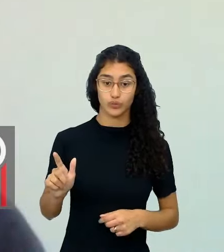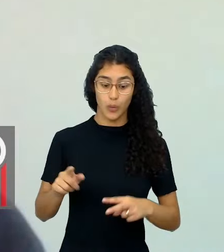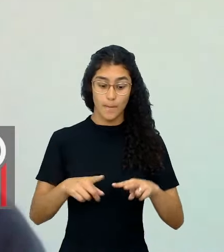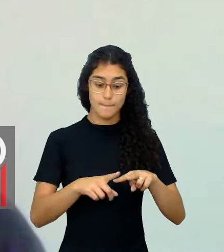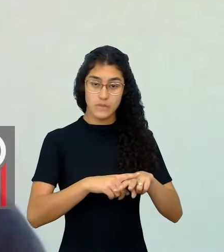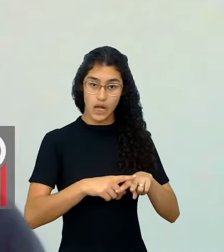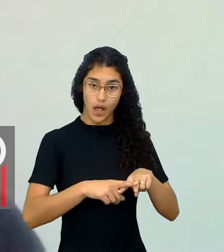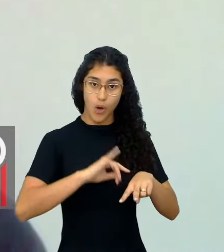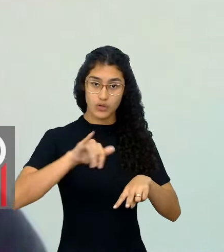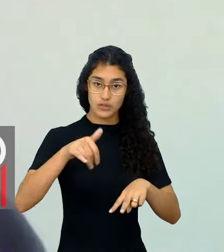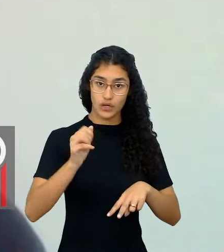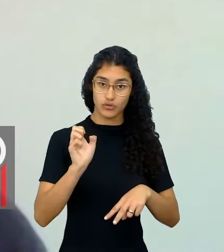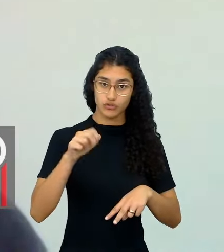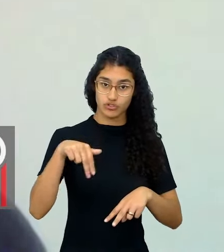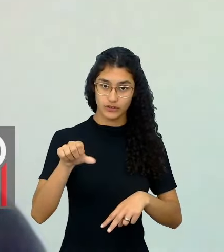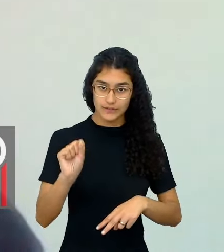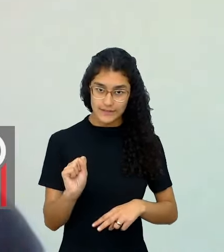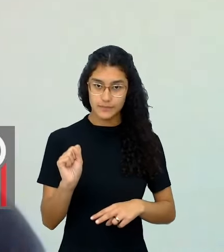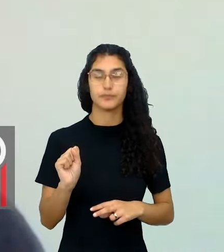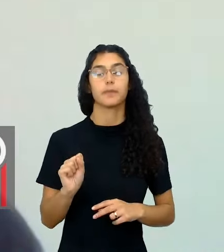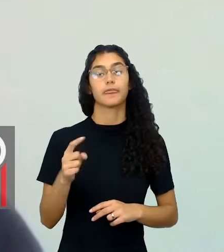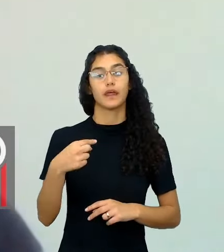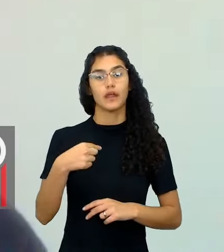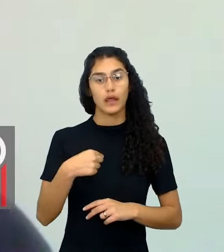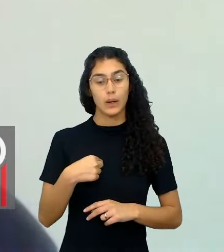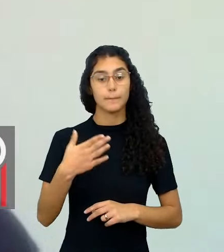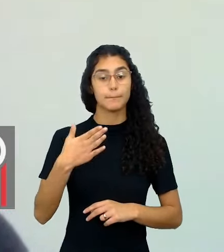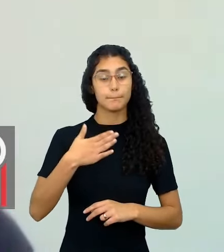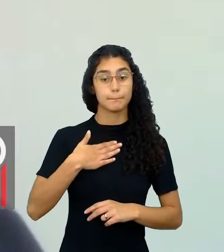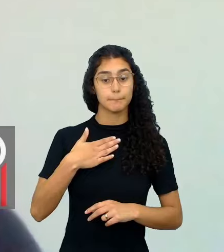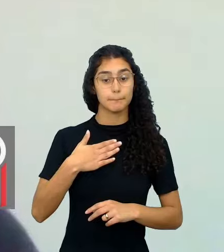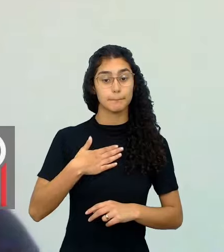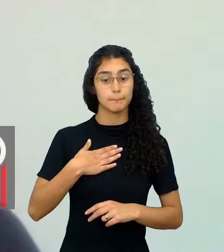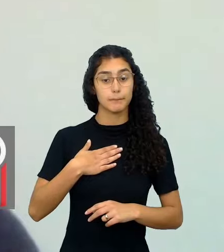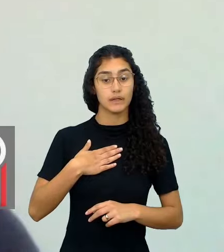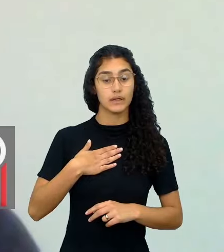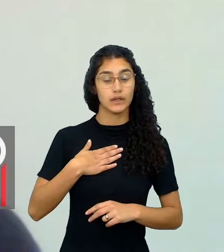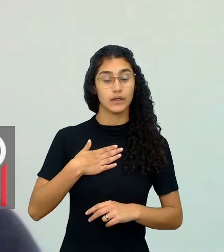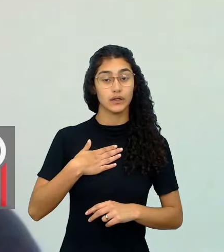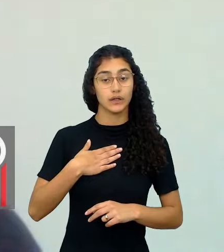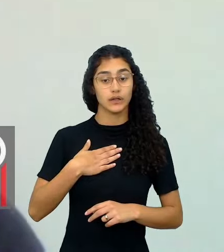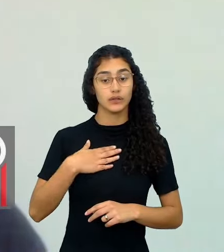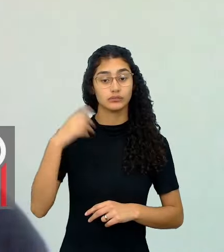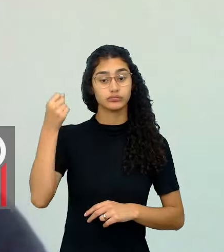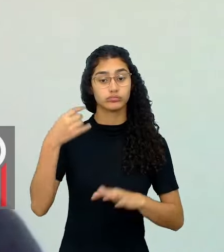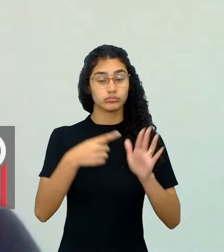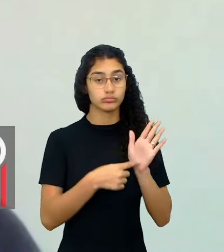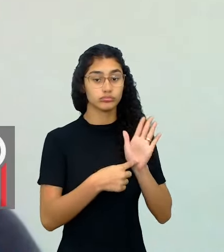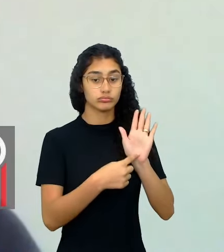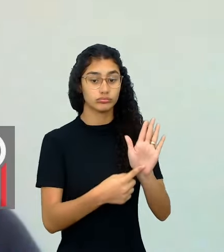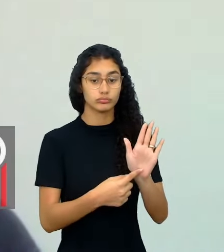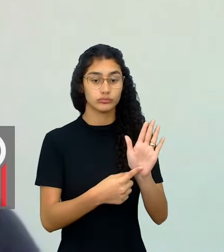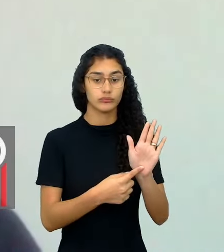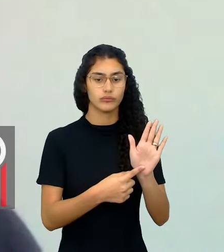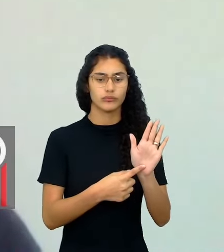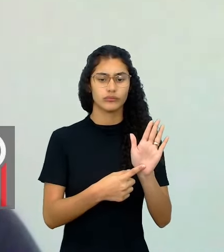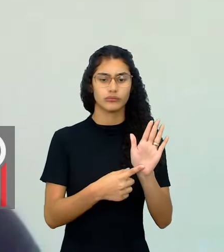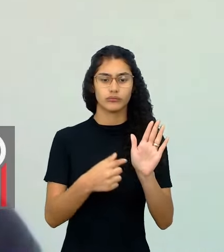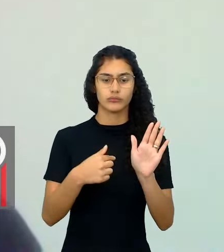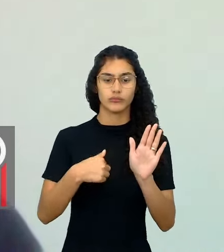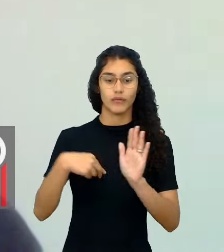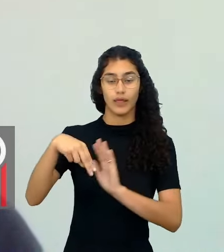calça jeans, e eu vou para a minha descrição, minha apresentação. Eu sou o Ney Rodrigues da